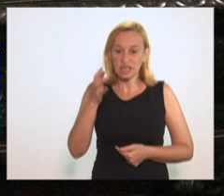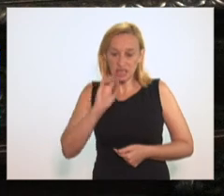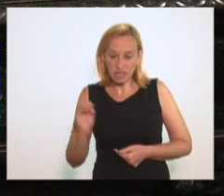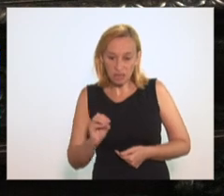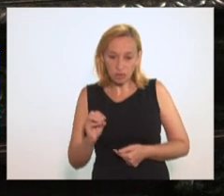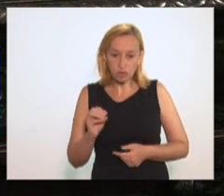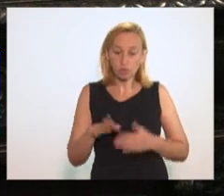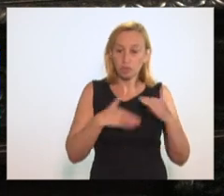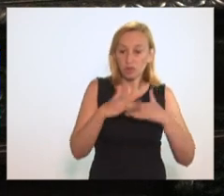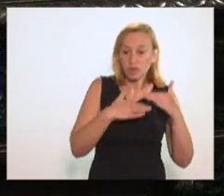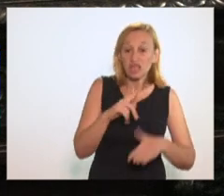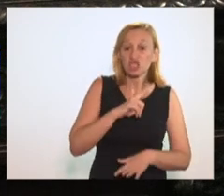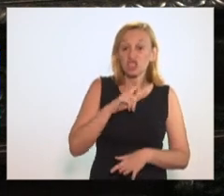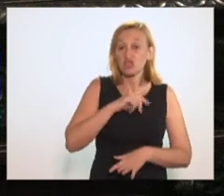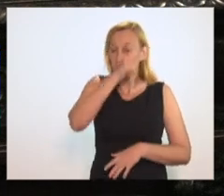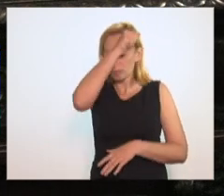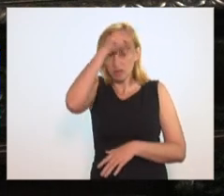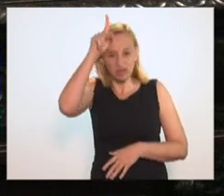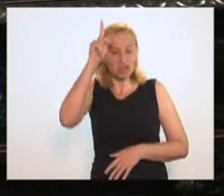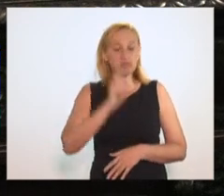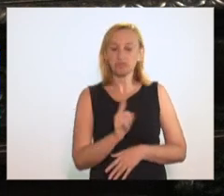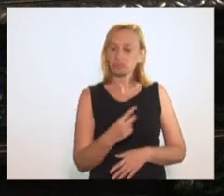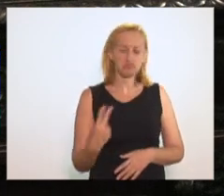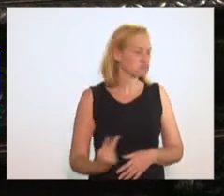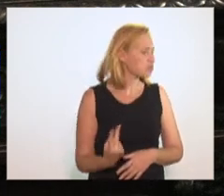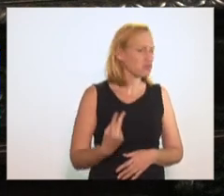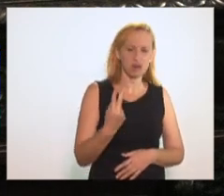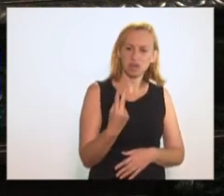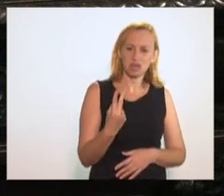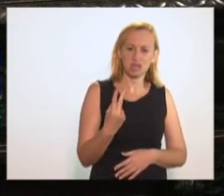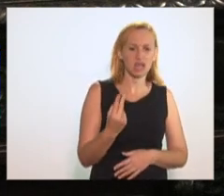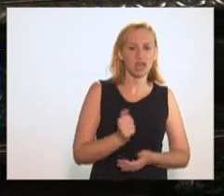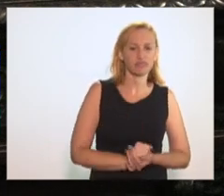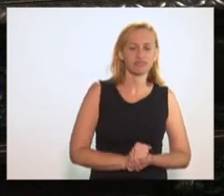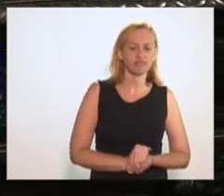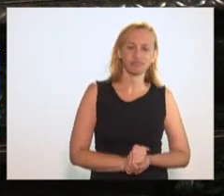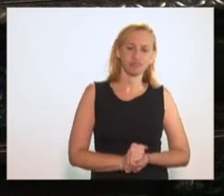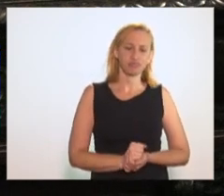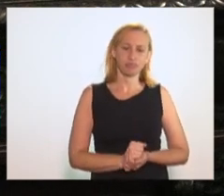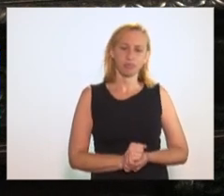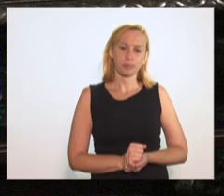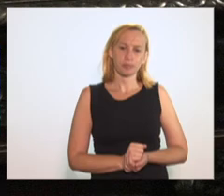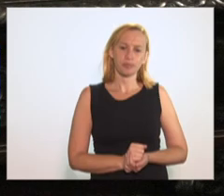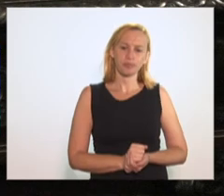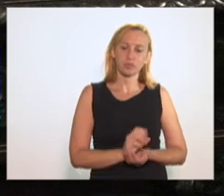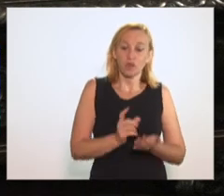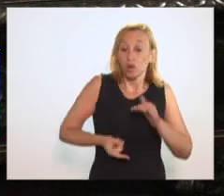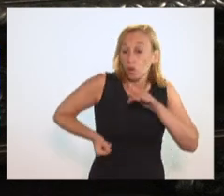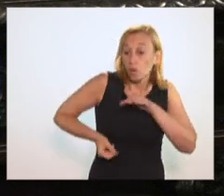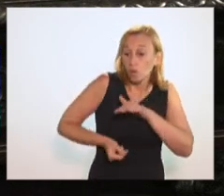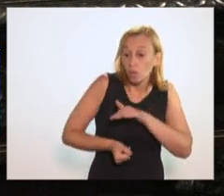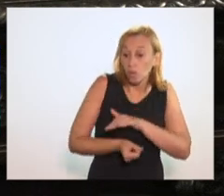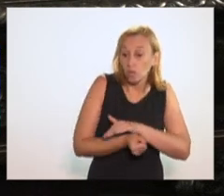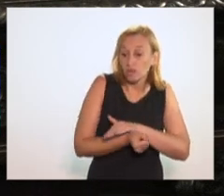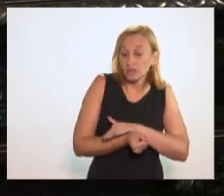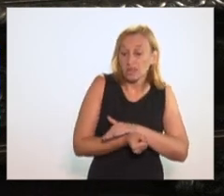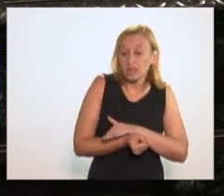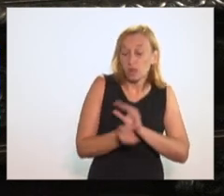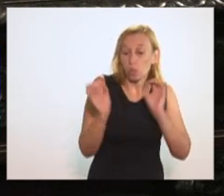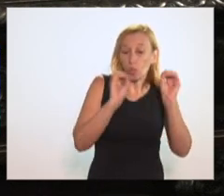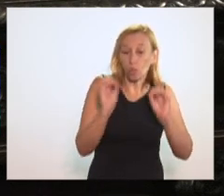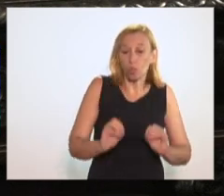prefeitos que não valorizaram o consórcio, não passaram o orçamento, o financiamento